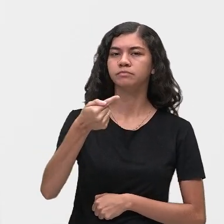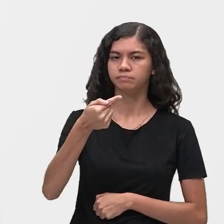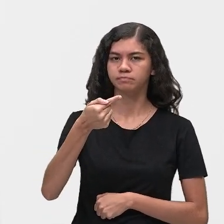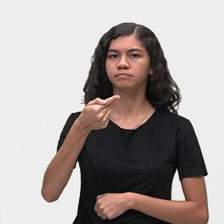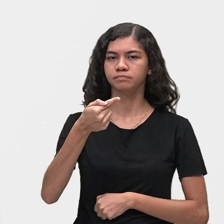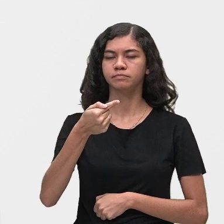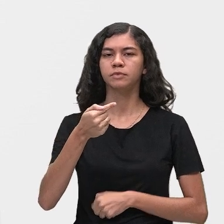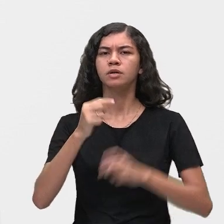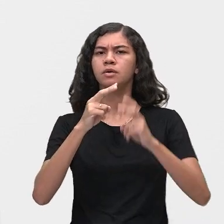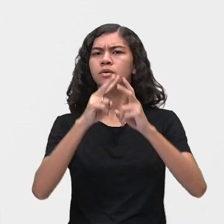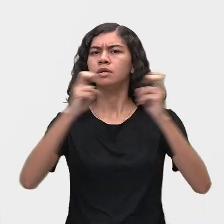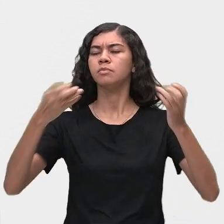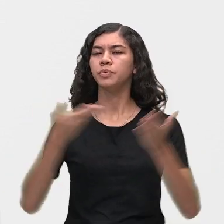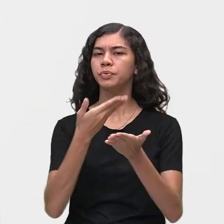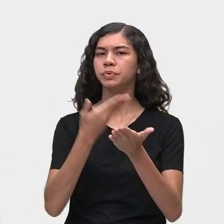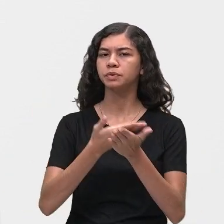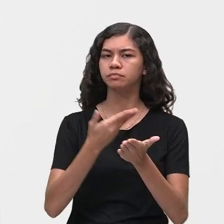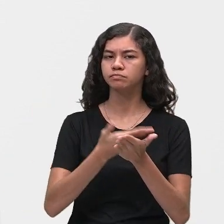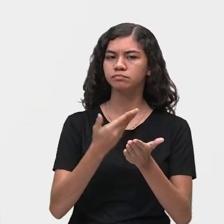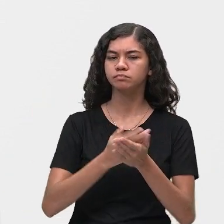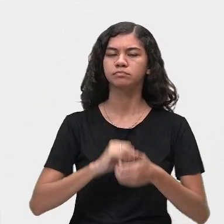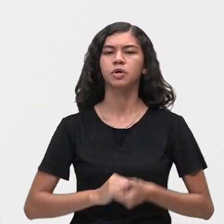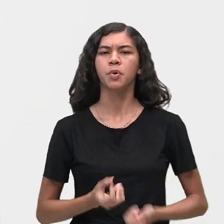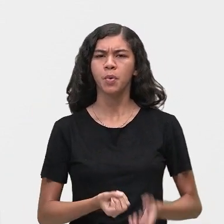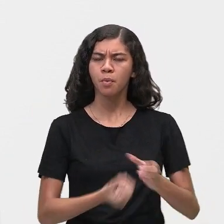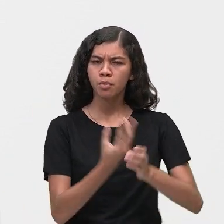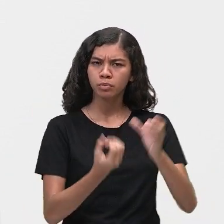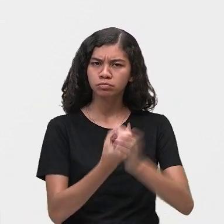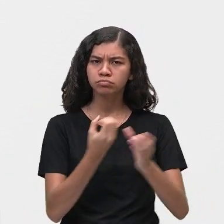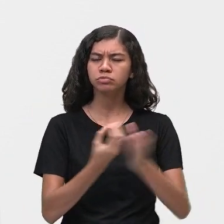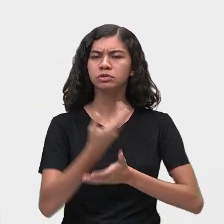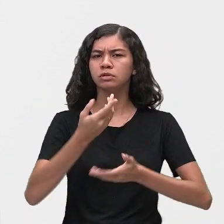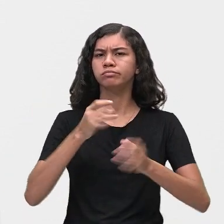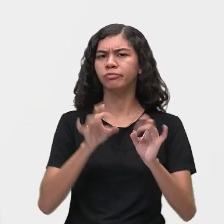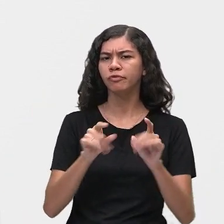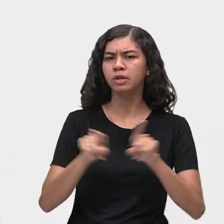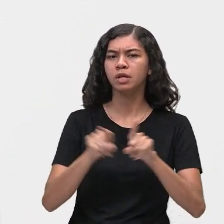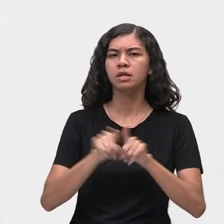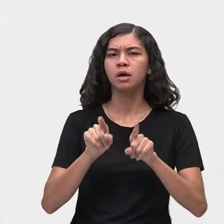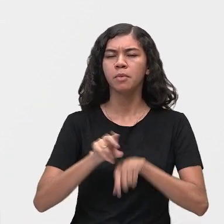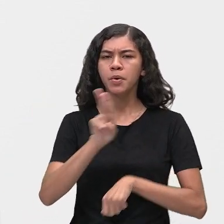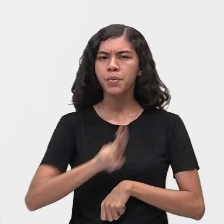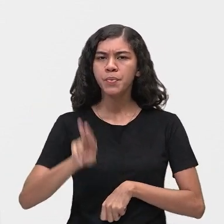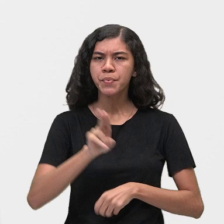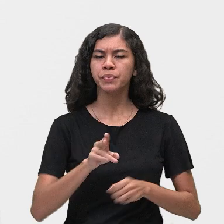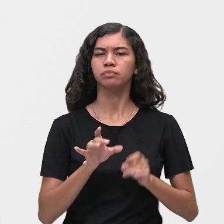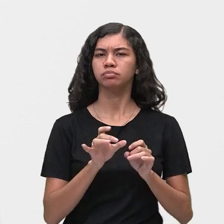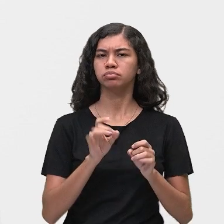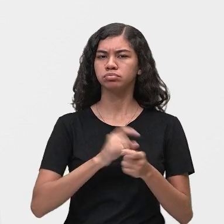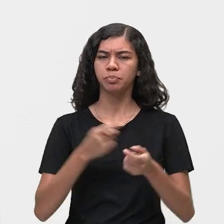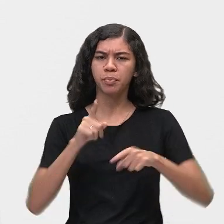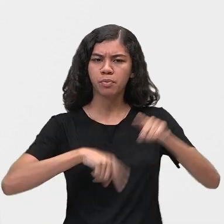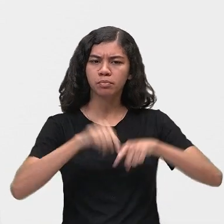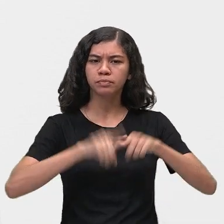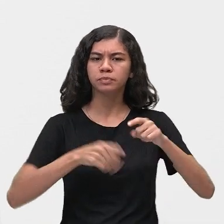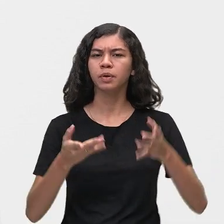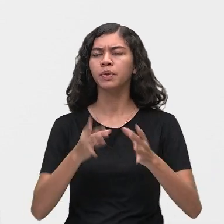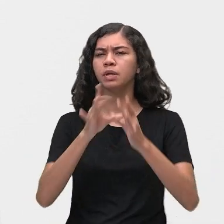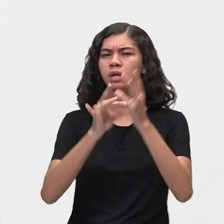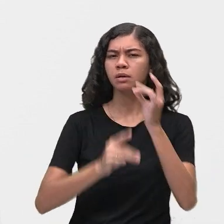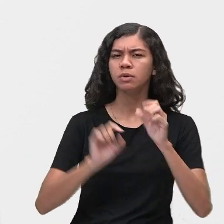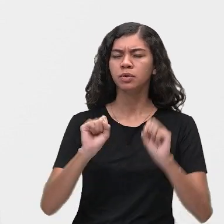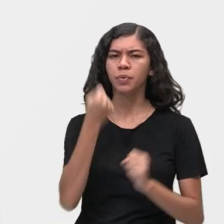o objeto de conhecimento, produção, circulação e consumo de mercadorias, com detalhamento, indústrias no